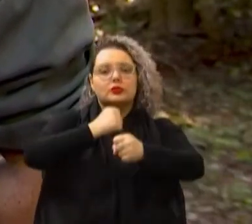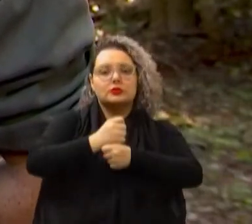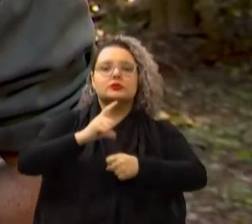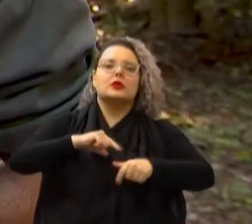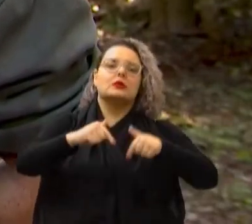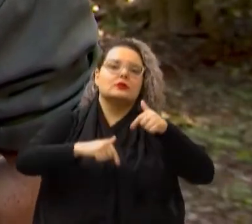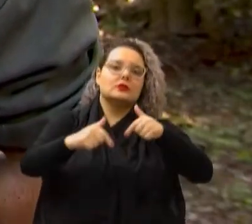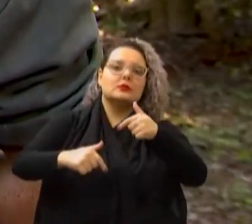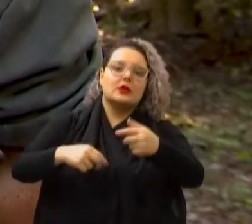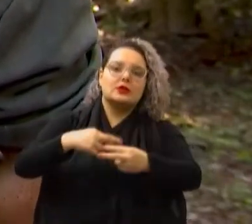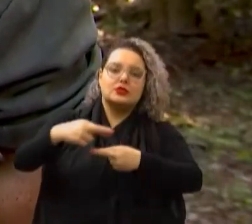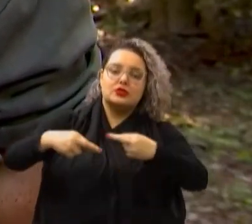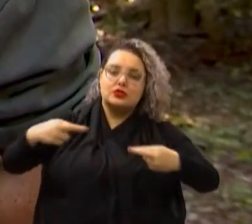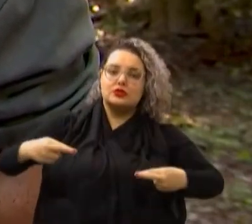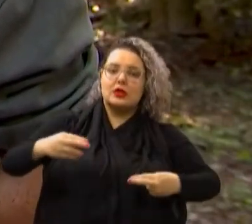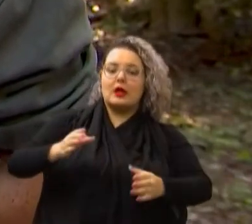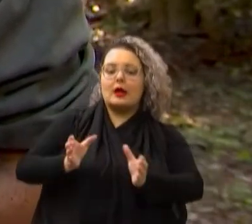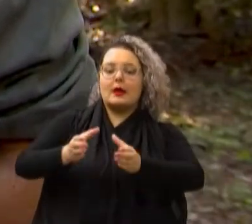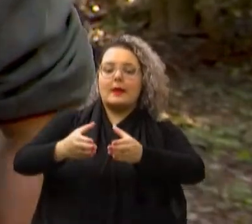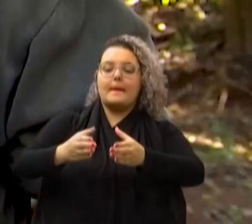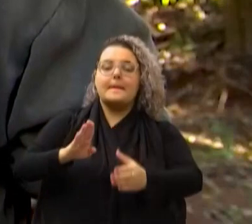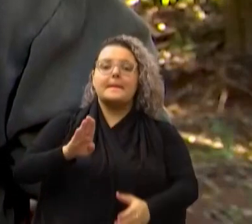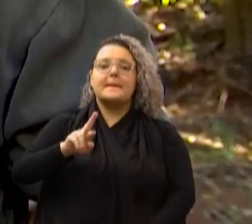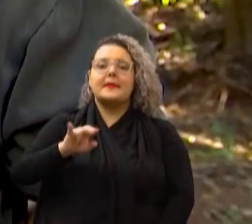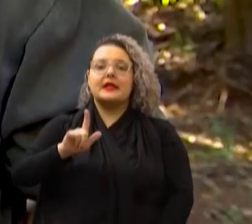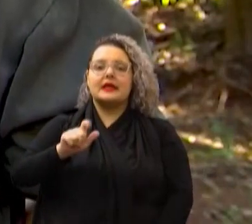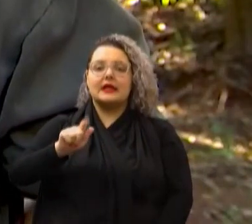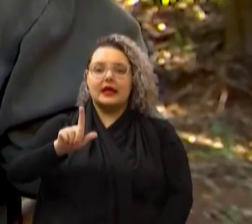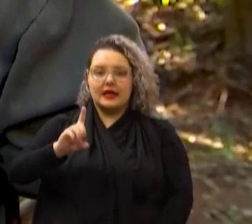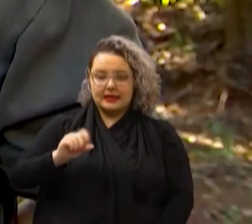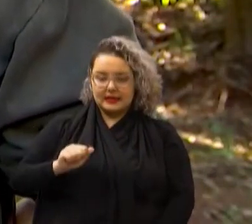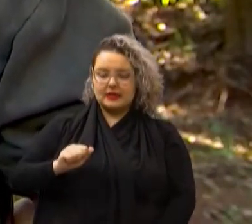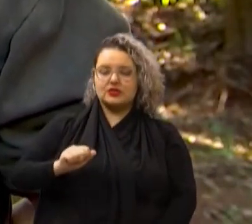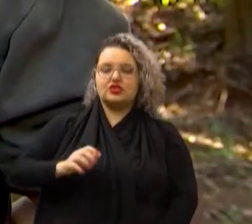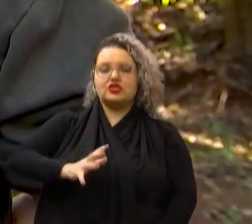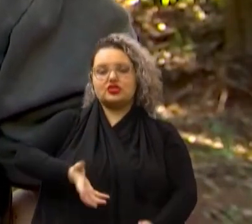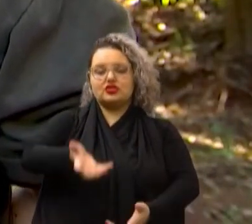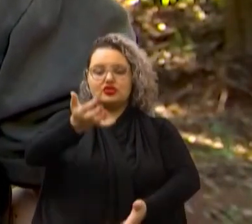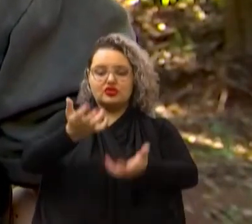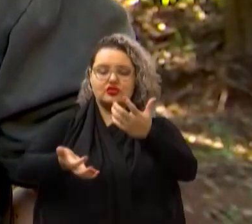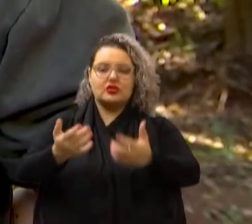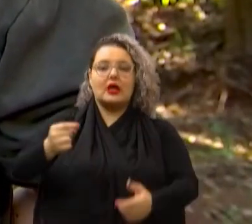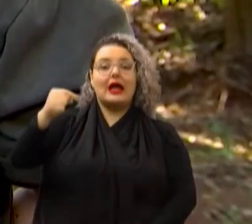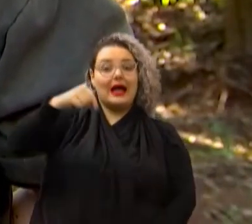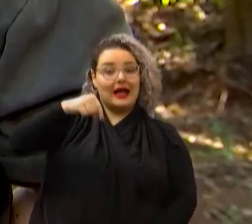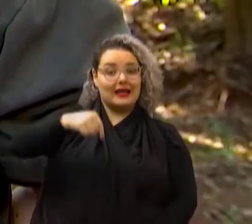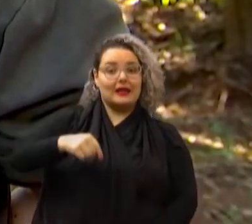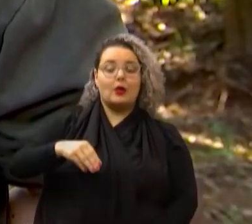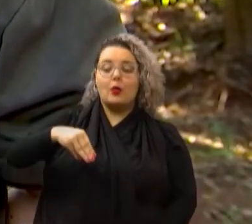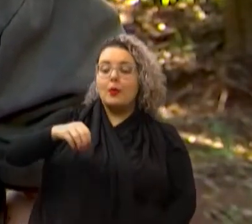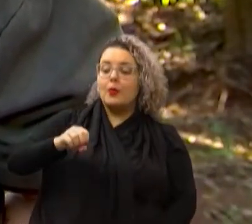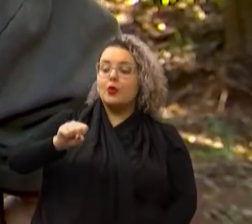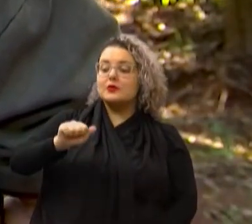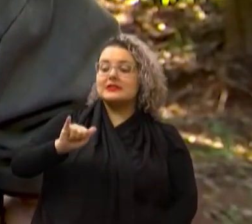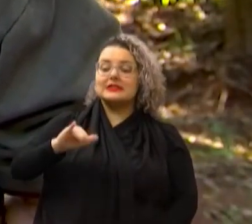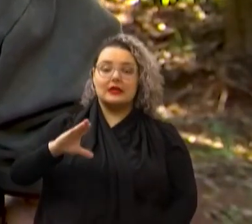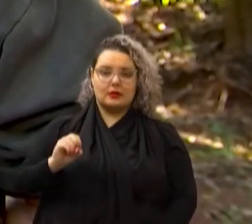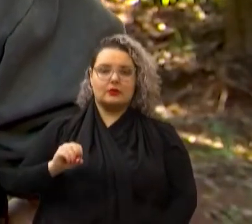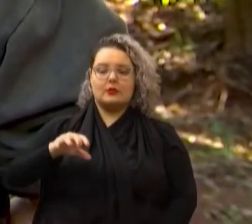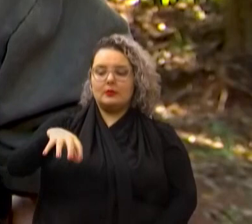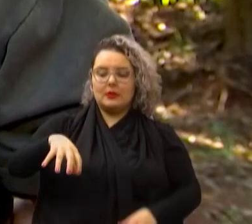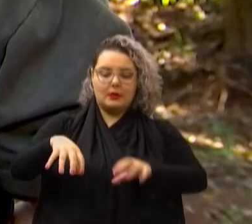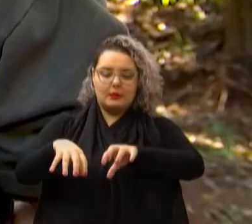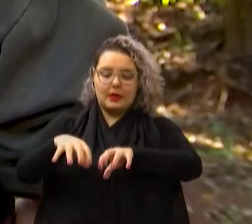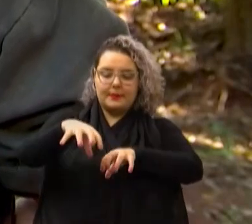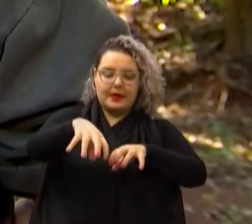de reciclagem da Brigada de Incêndios. A Mata Santa Genebra ela é um mosaico e cada trecho, cada pedaço da Mata